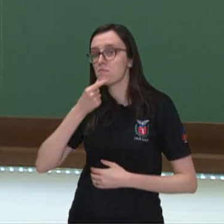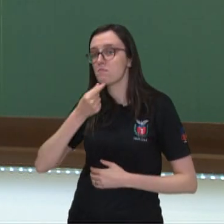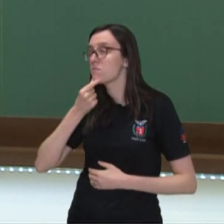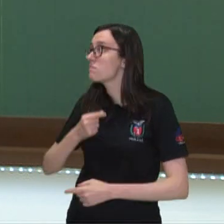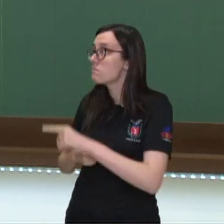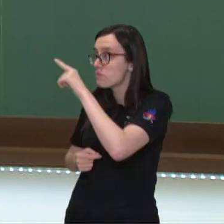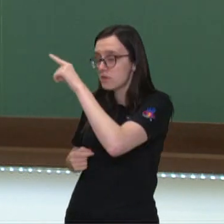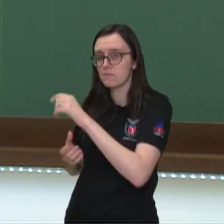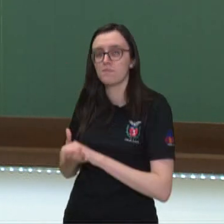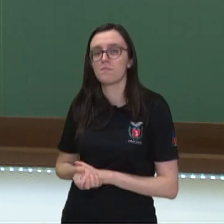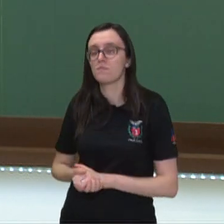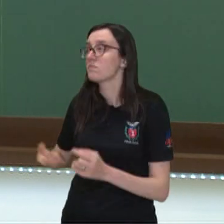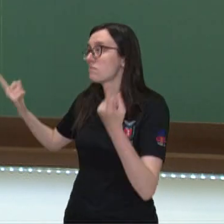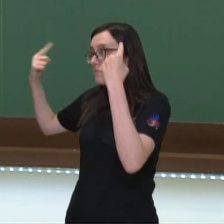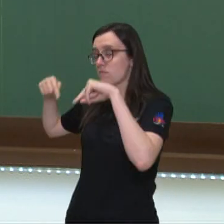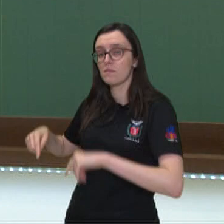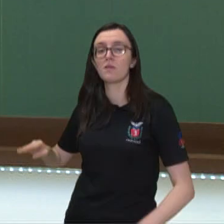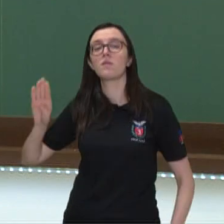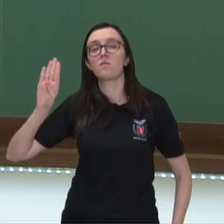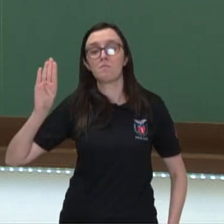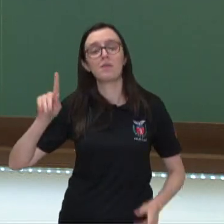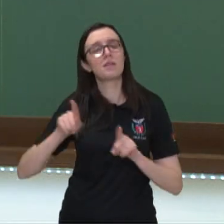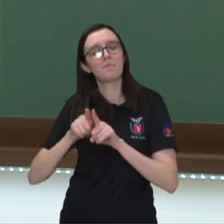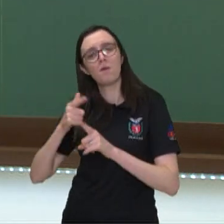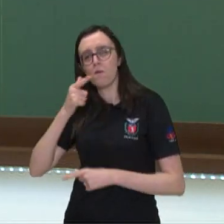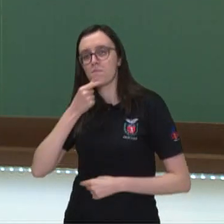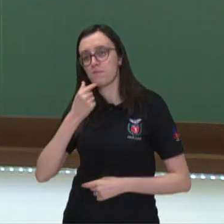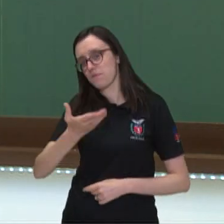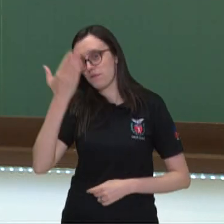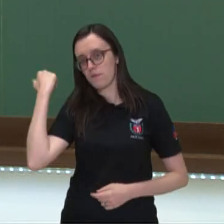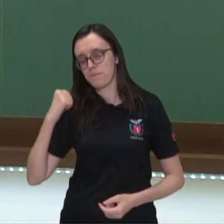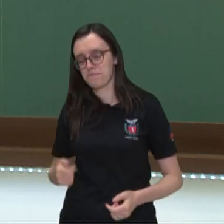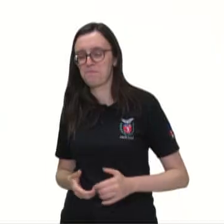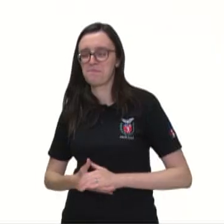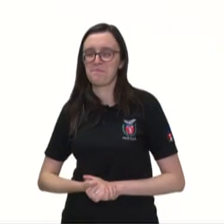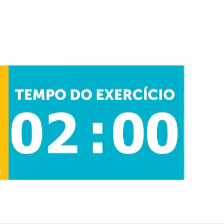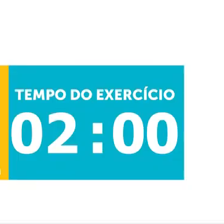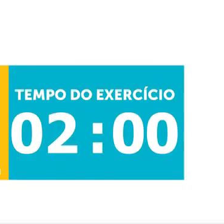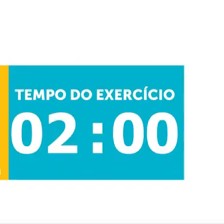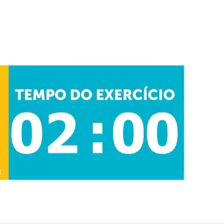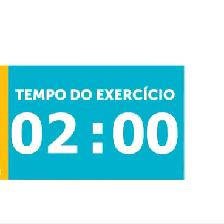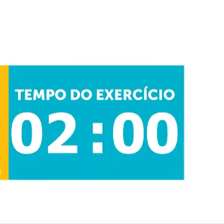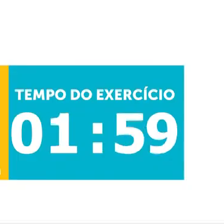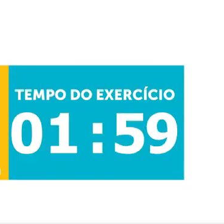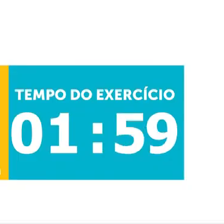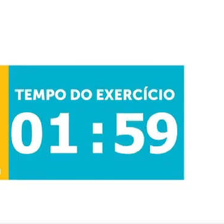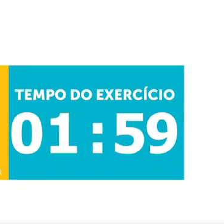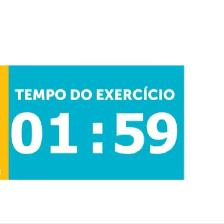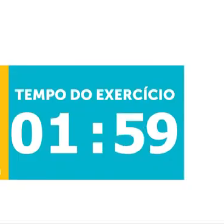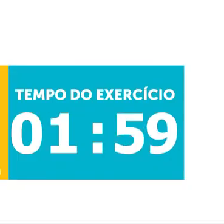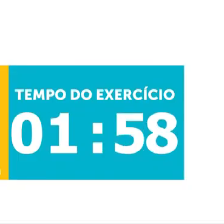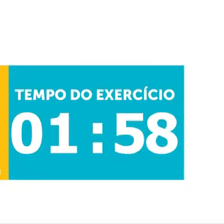menininho, do primeiro menininho. E na letra B, do segundo menininho. Vamos lá? Let's go!